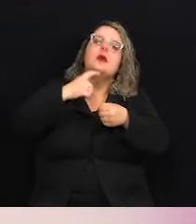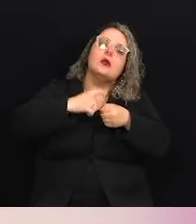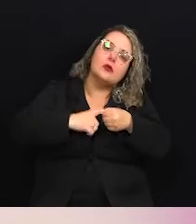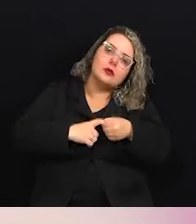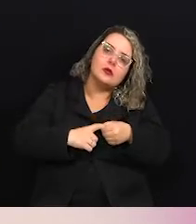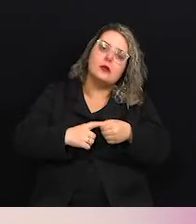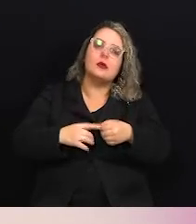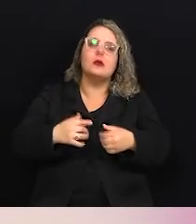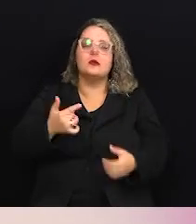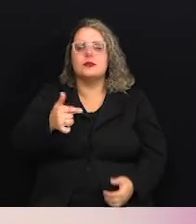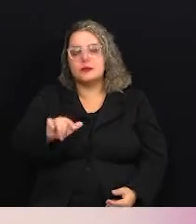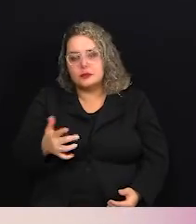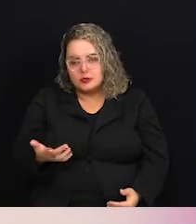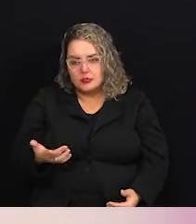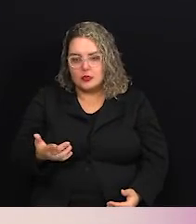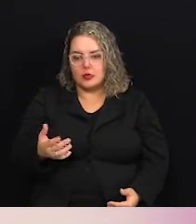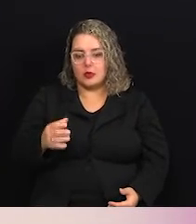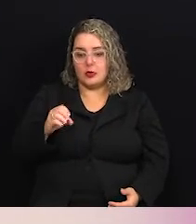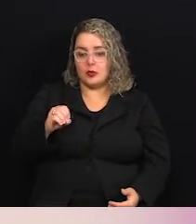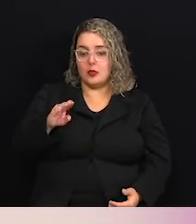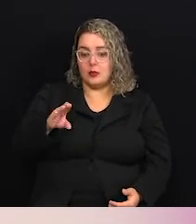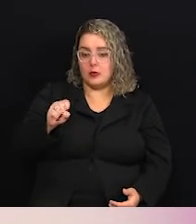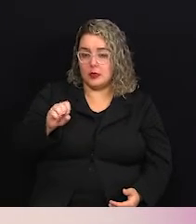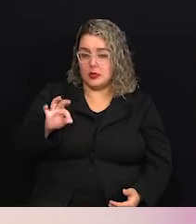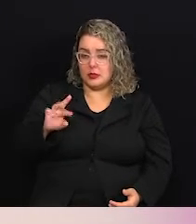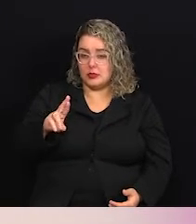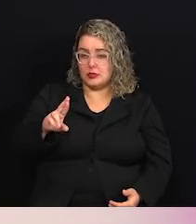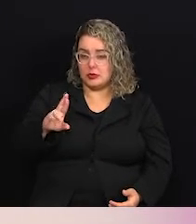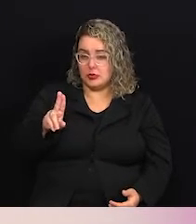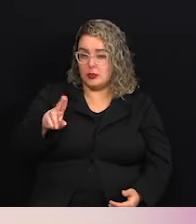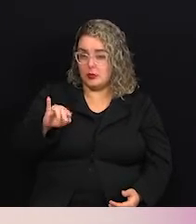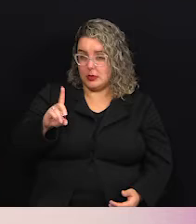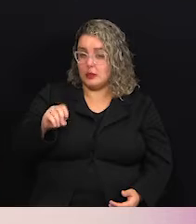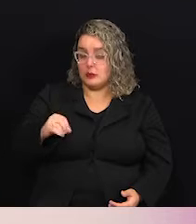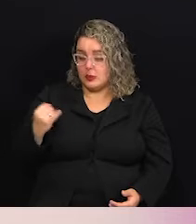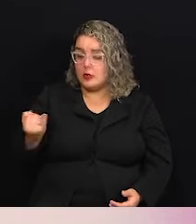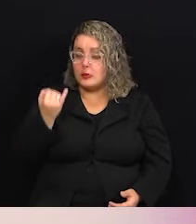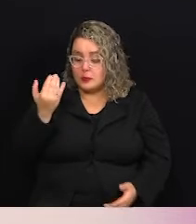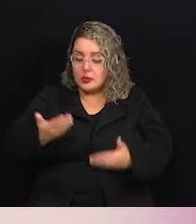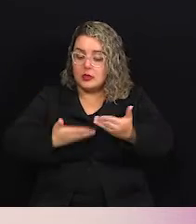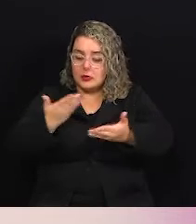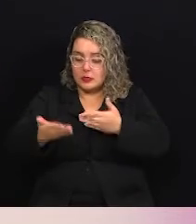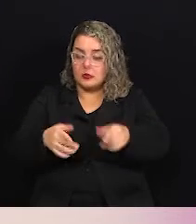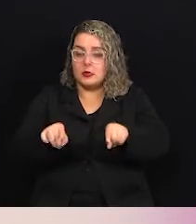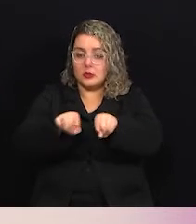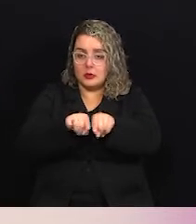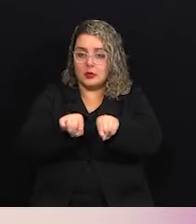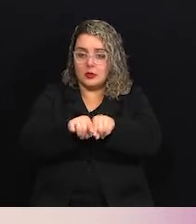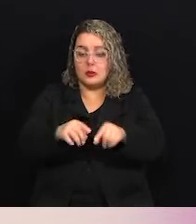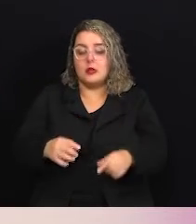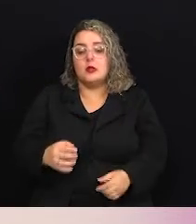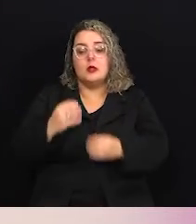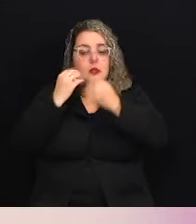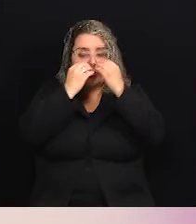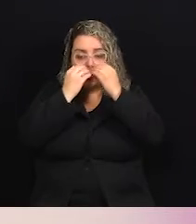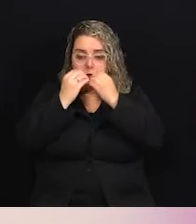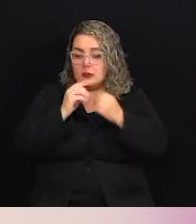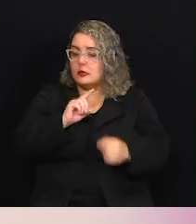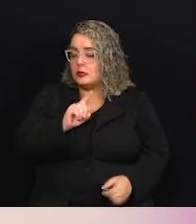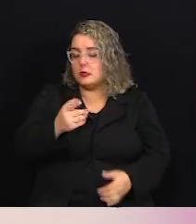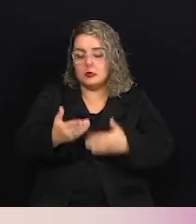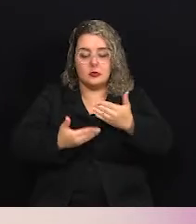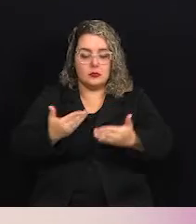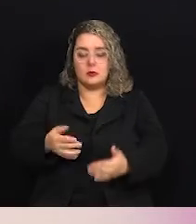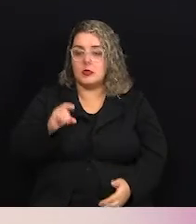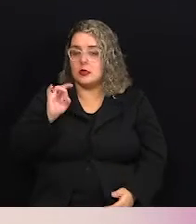volta aquele nariz obstruído. A obstrução nasal é uma coisa muito importante e deve ser tratada também. Então, a rinite não